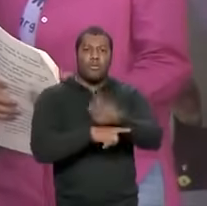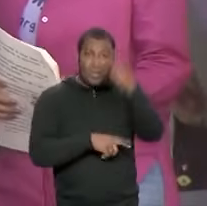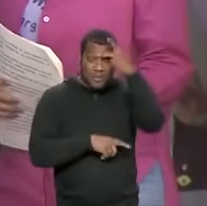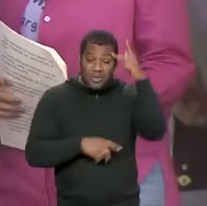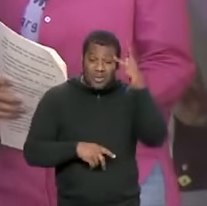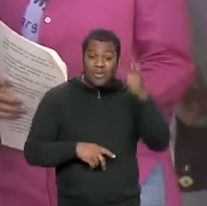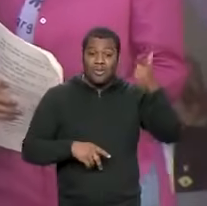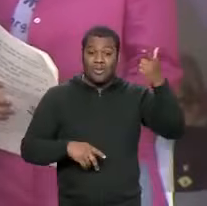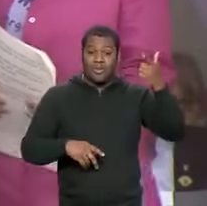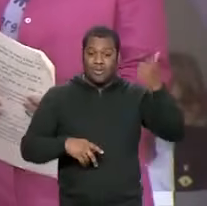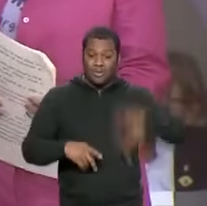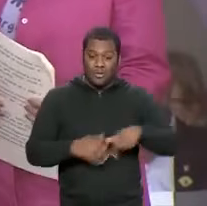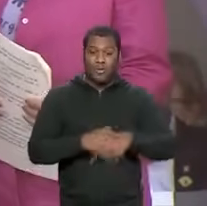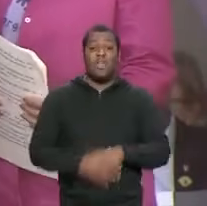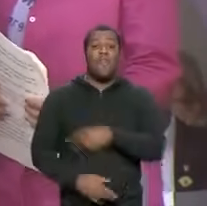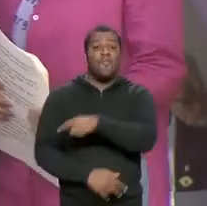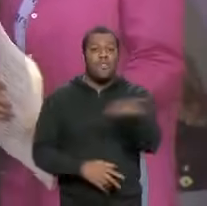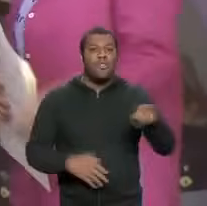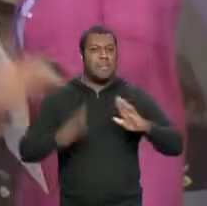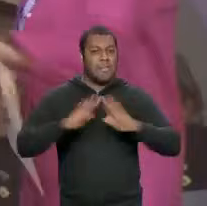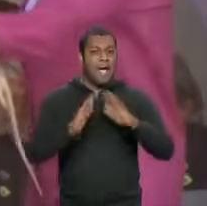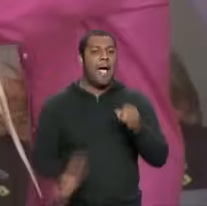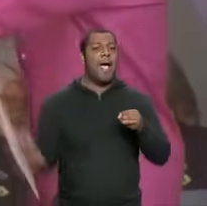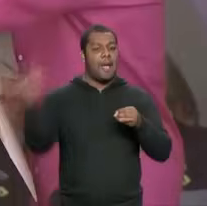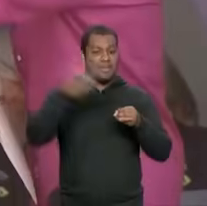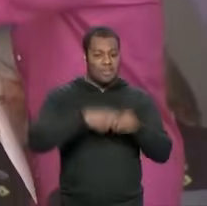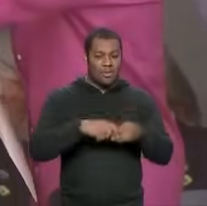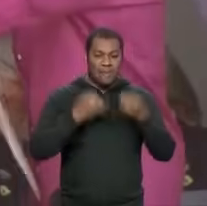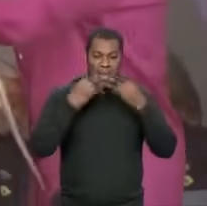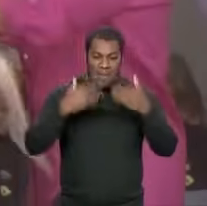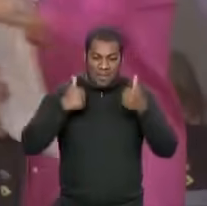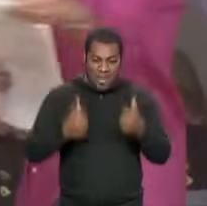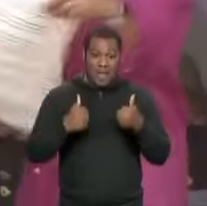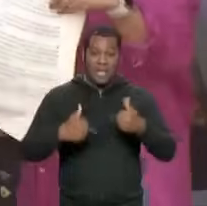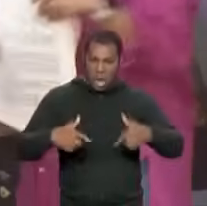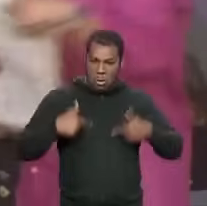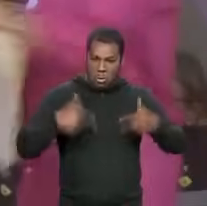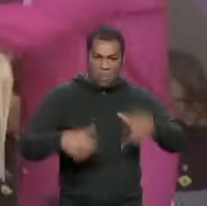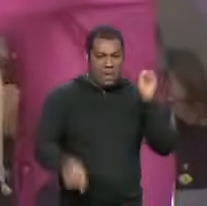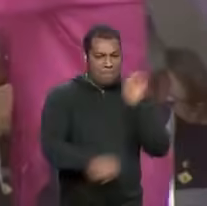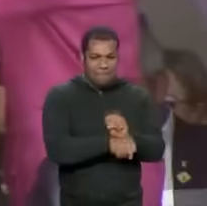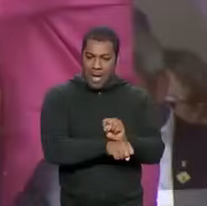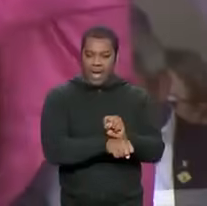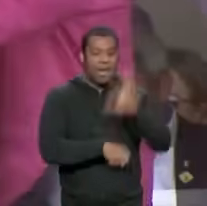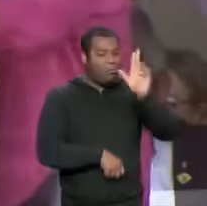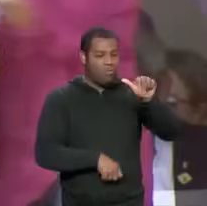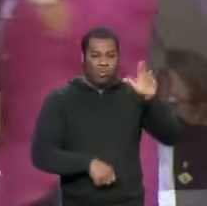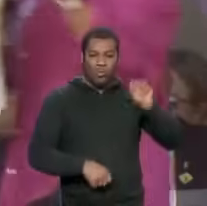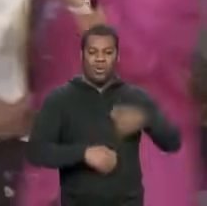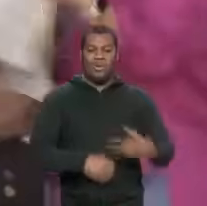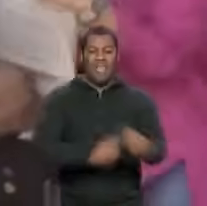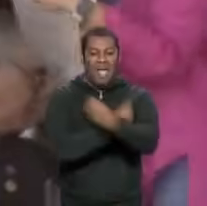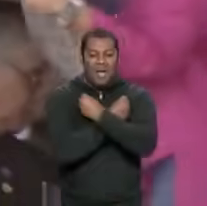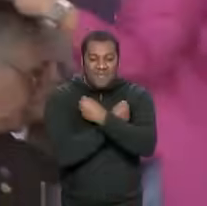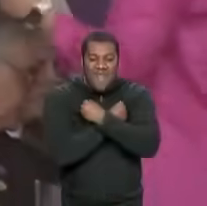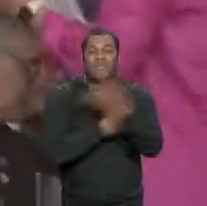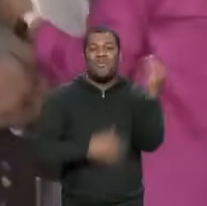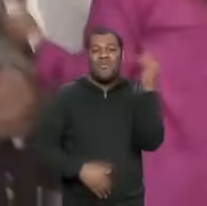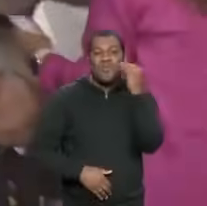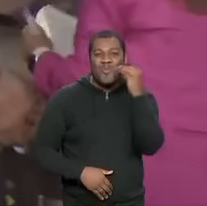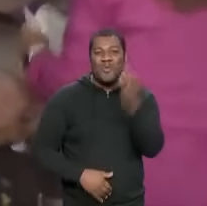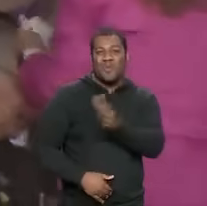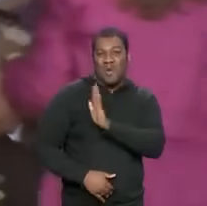votem vem para casa e não desista nunca de lutar um querido abraço e um beijo no coração